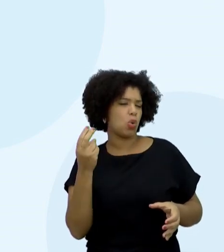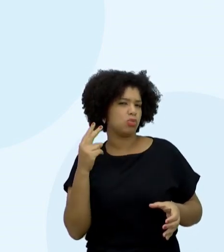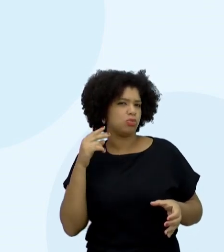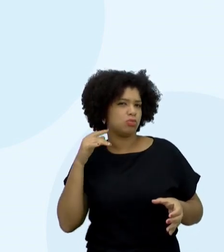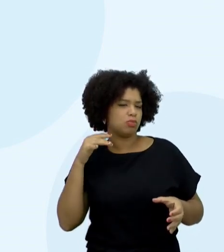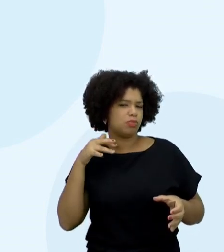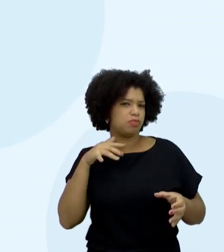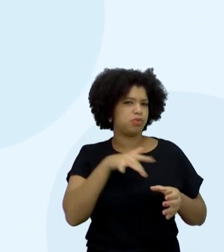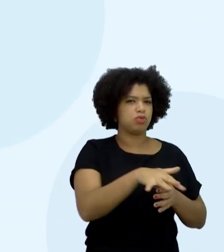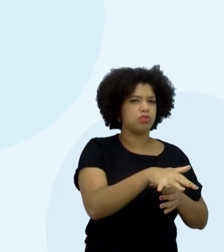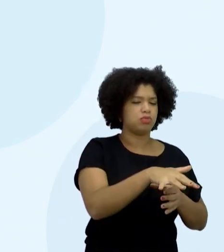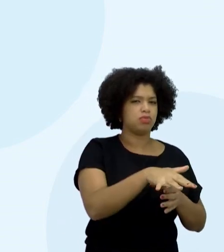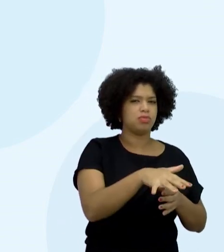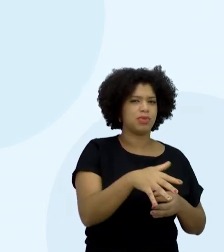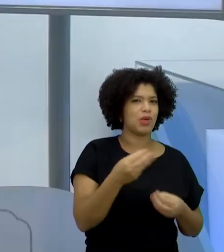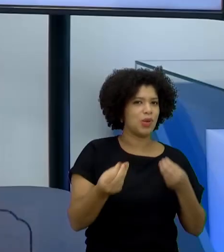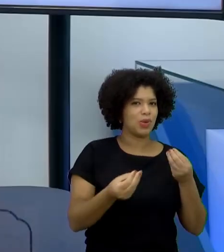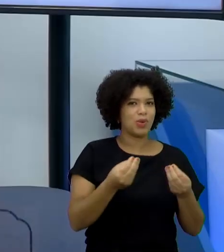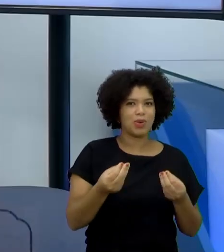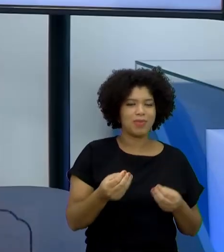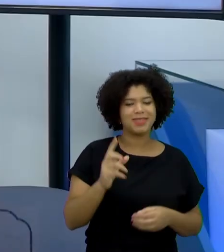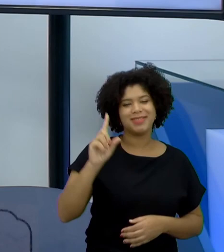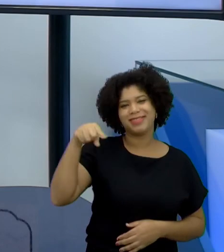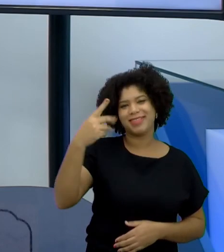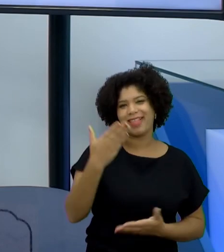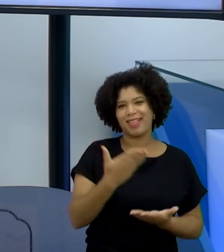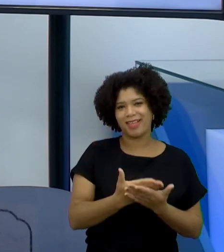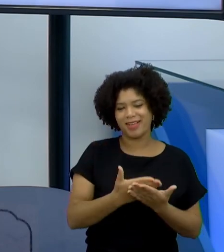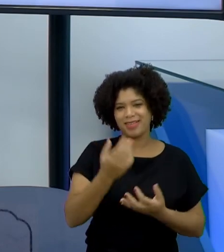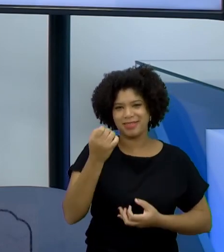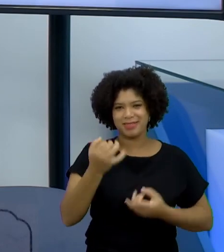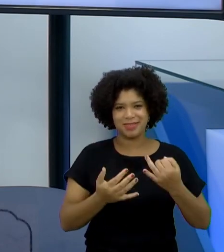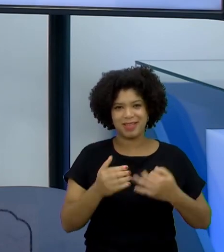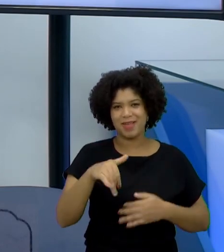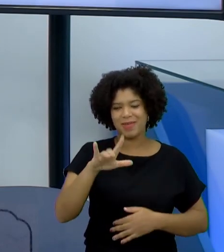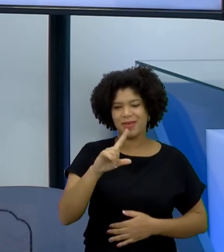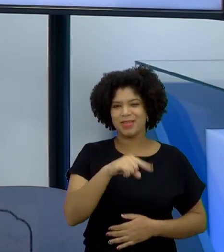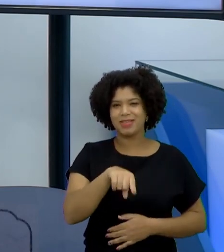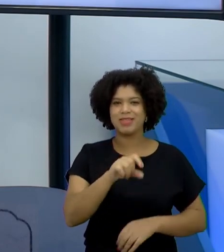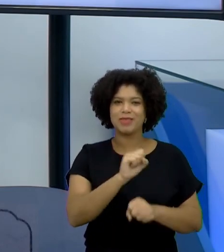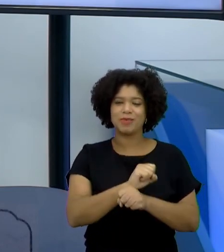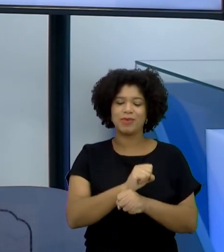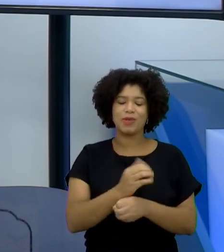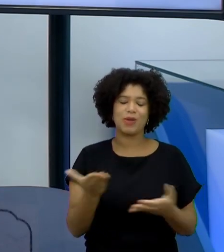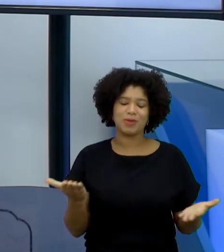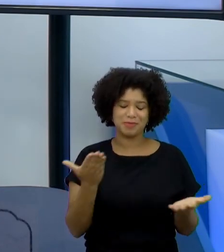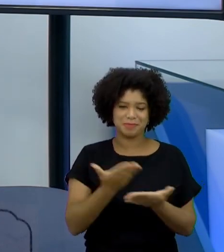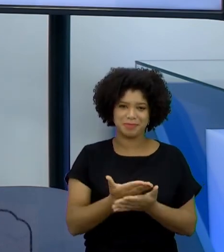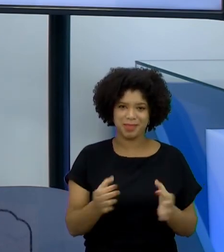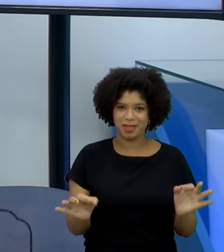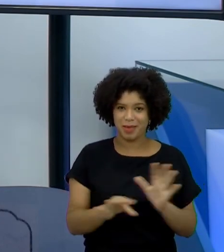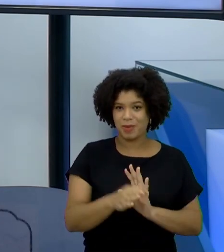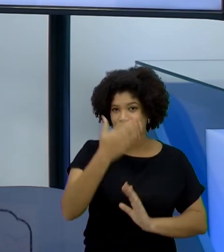água interfere? Vamos discutir isso na próxima aula. Aguarde. Por hoje é só.